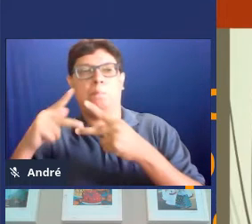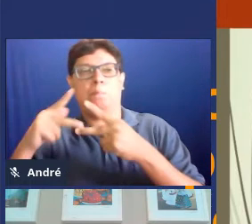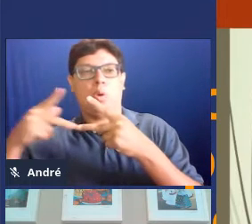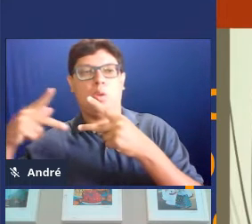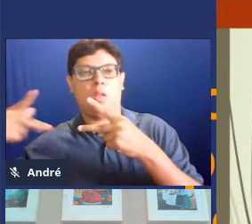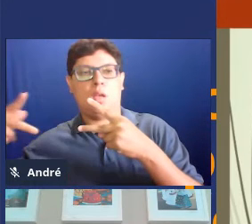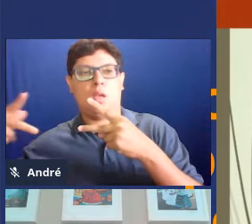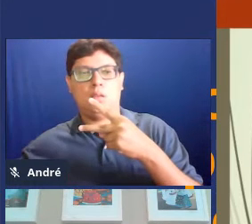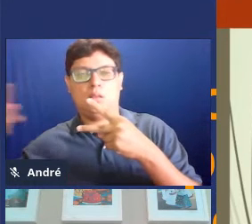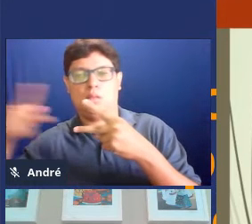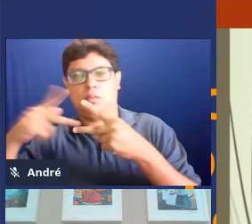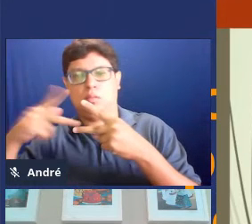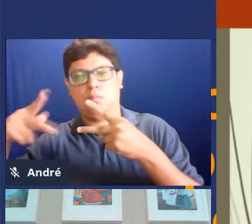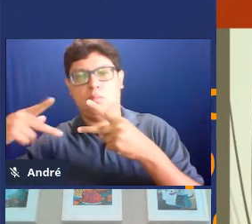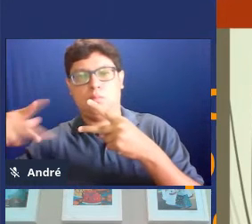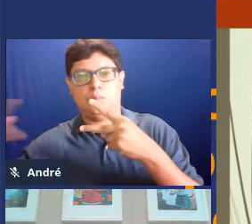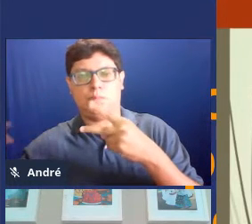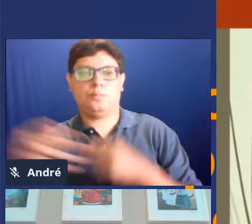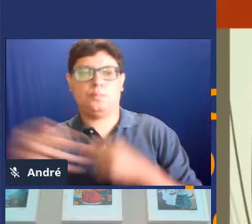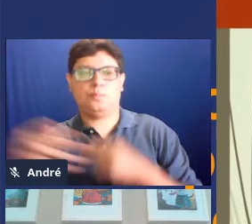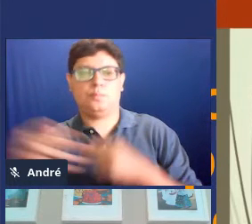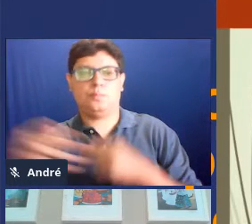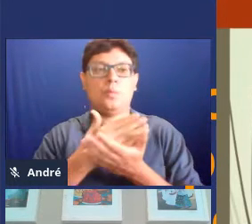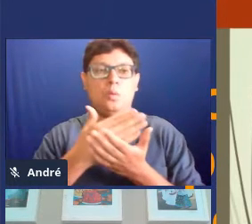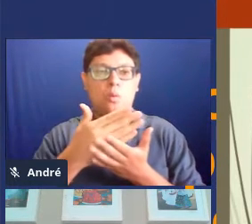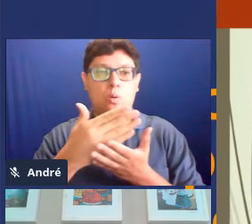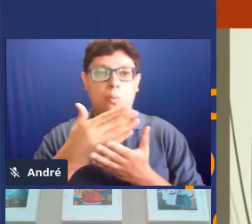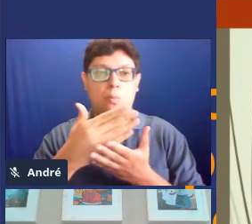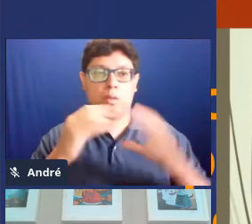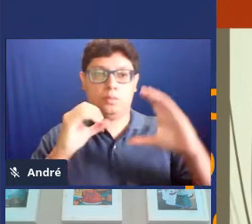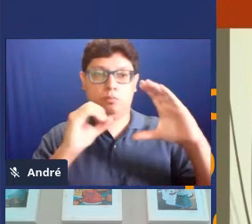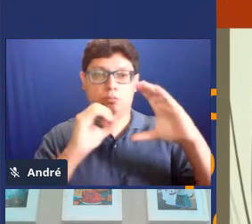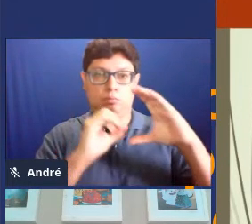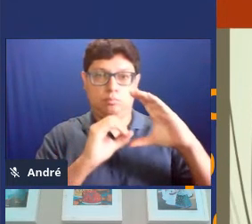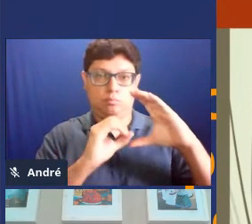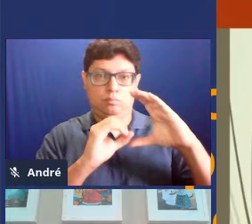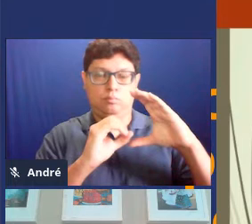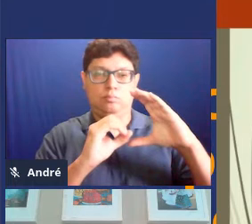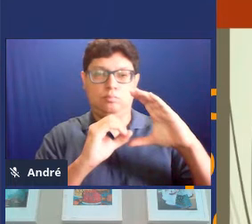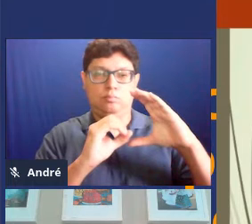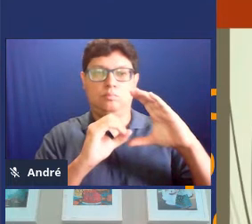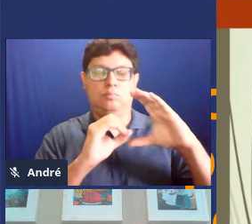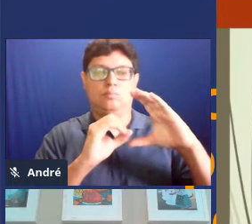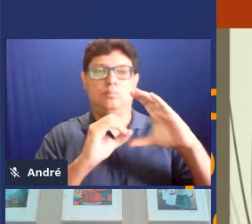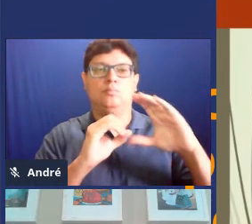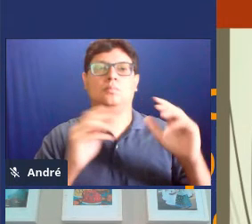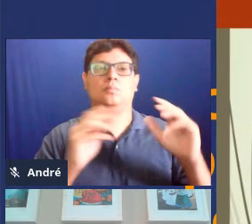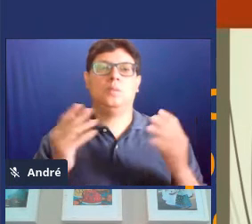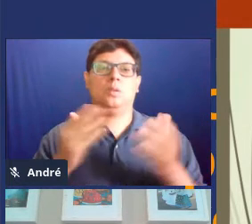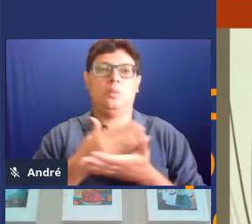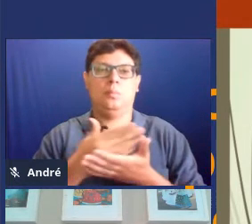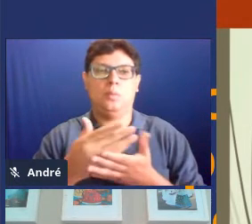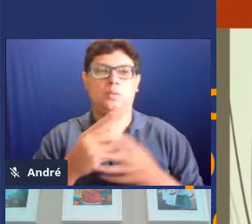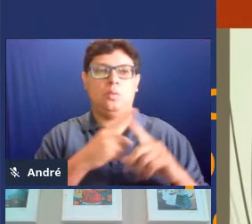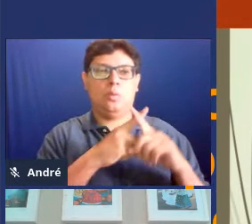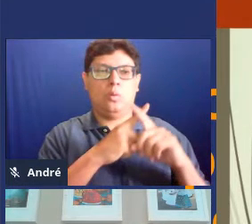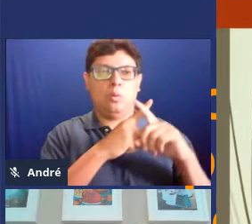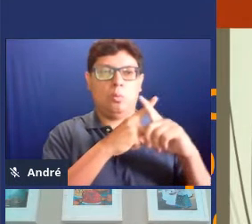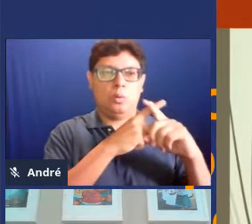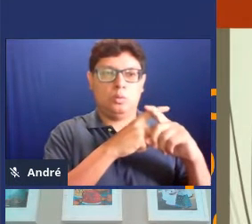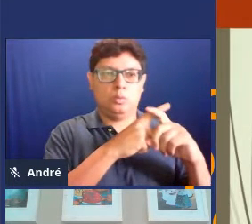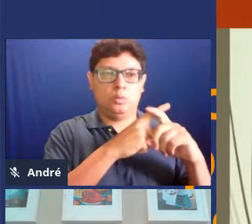cromossomo. Lá vai ser transcrito e traduzido, e no citoplasma as proteínas vão